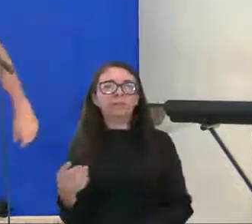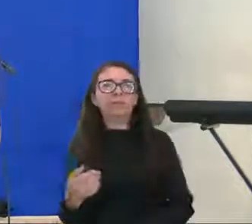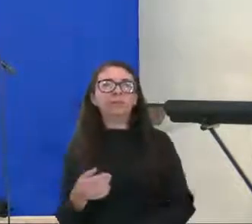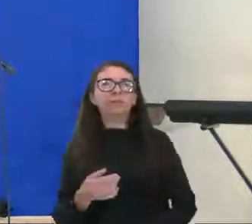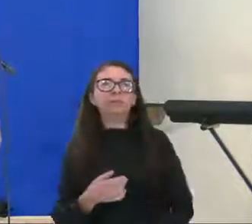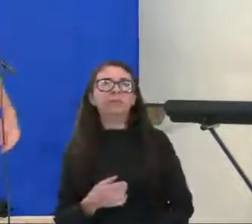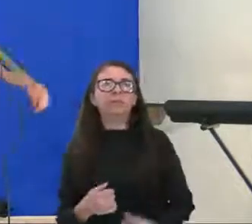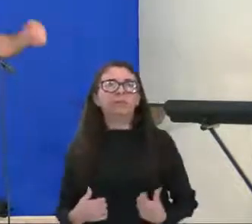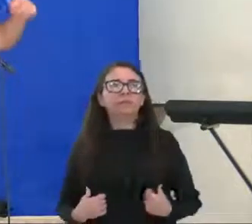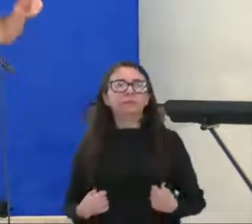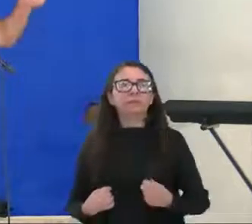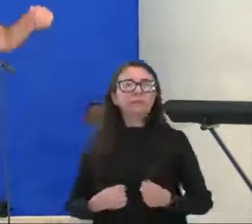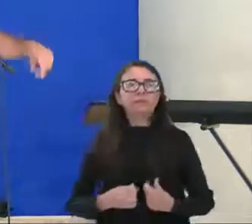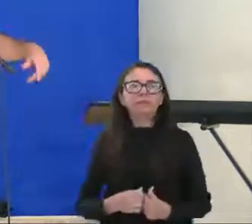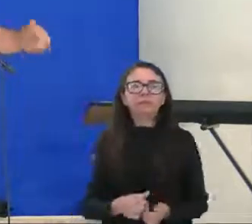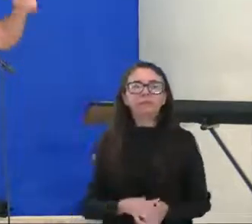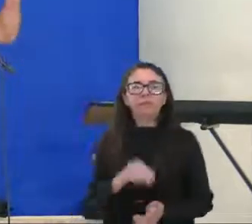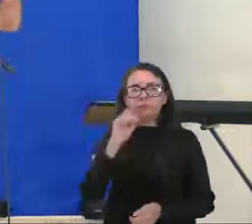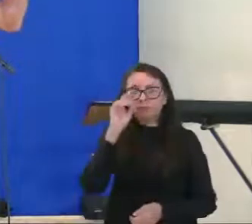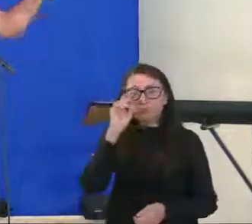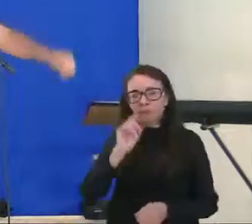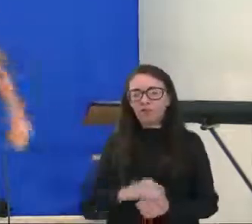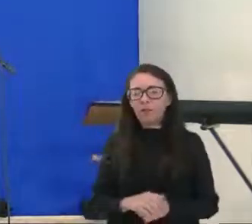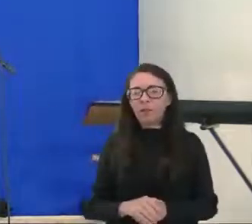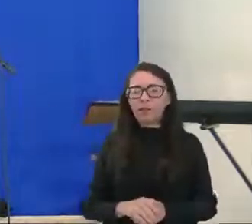ao Isaac Newton, ao Galileu.